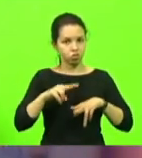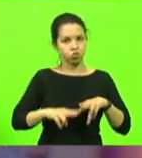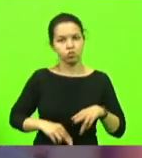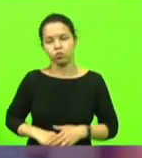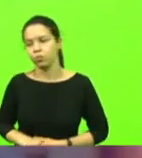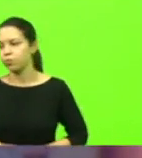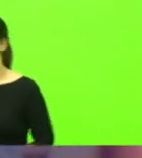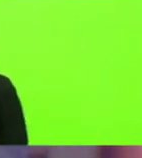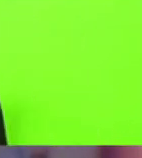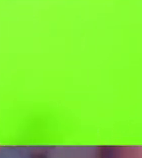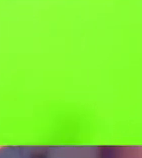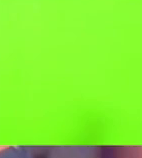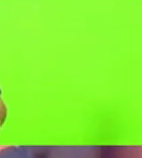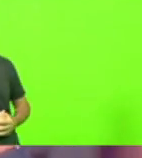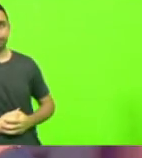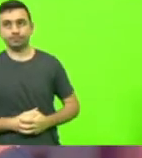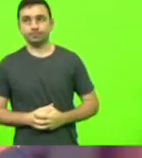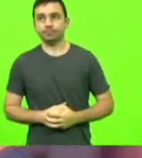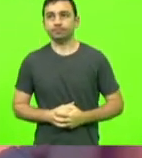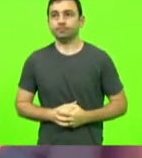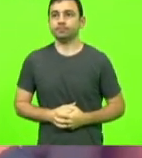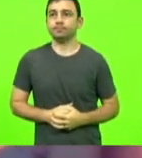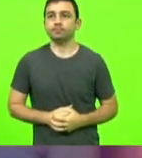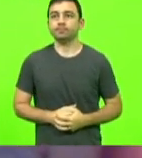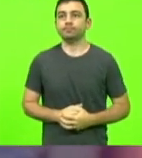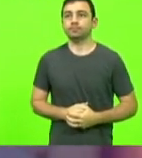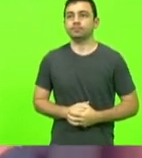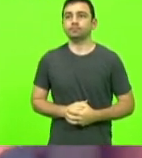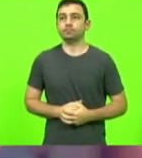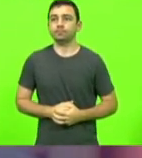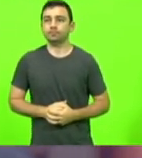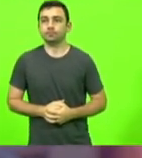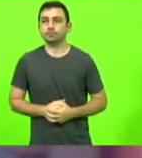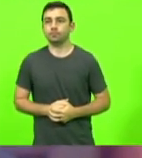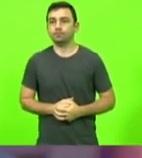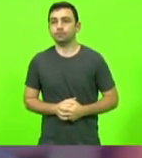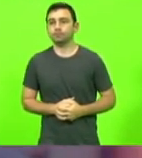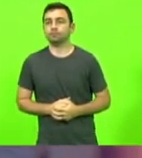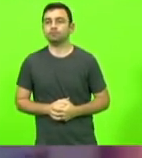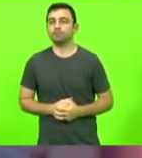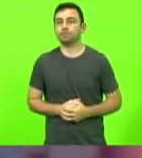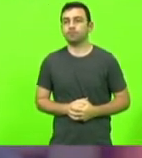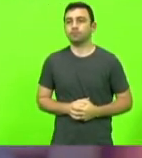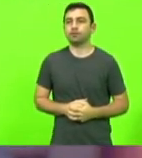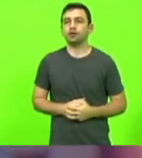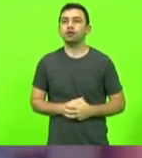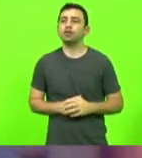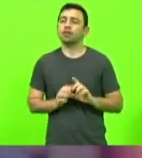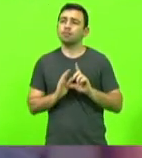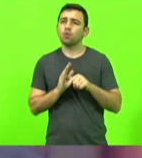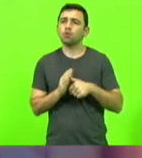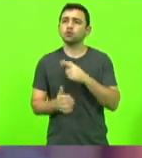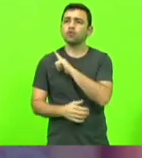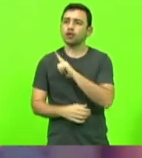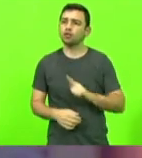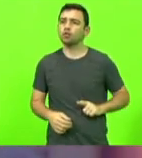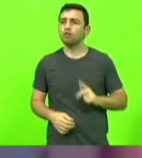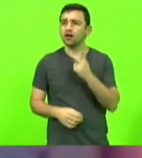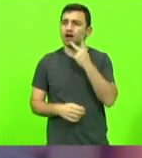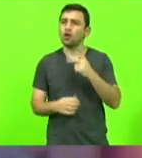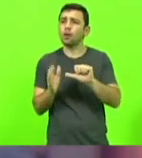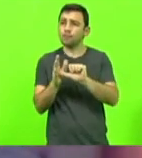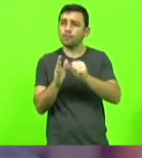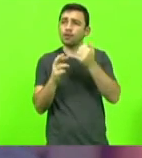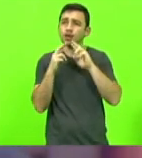dia após o anúncio da remuneração mínima que o governador fez, né, a primeira reunião, sendo que